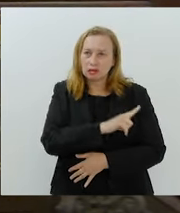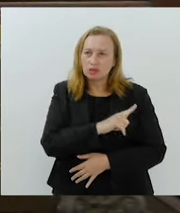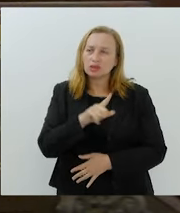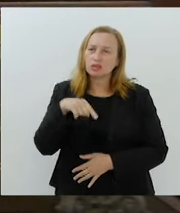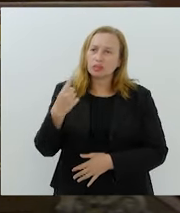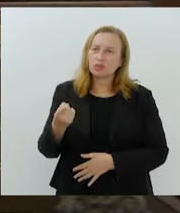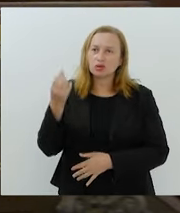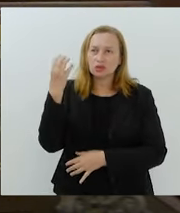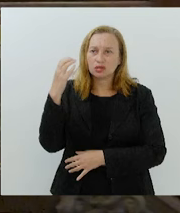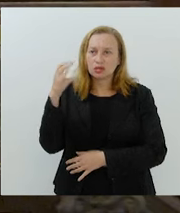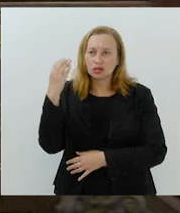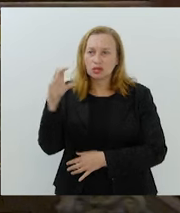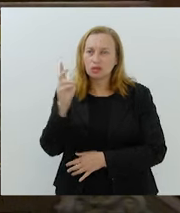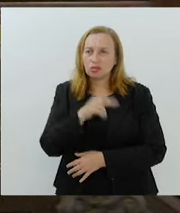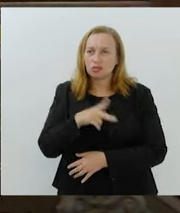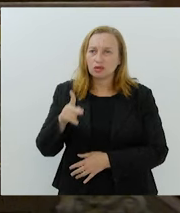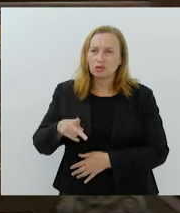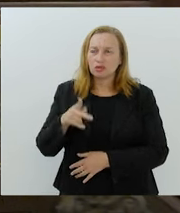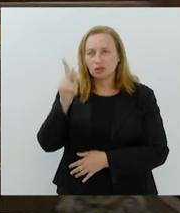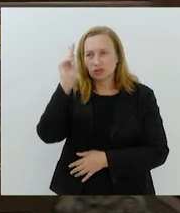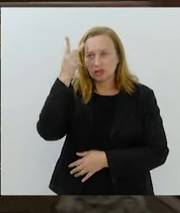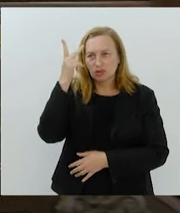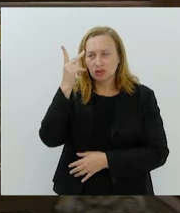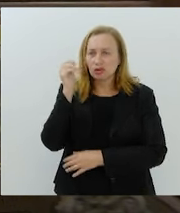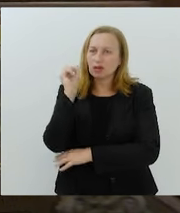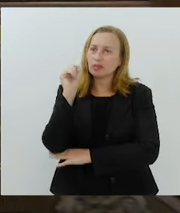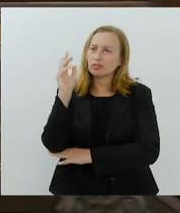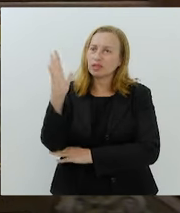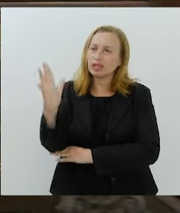Niterói, professor de história, ambientalista.